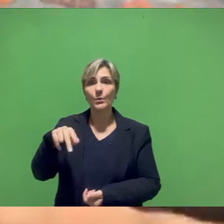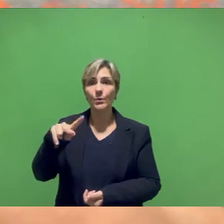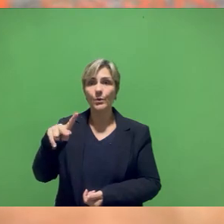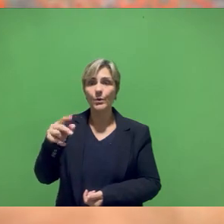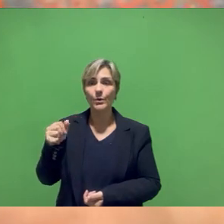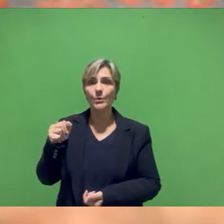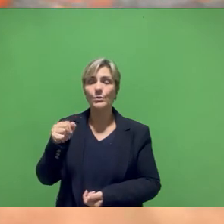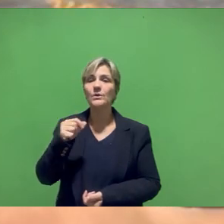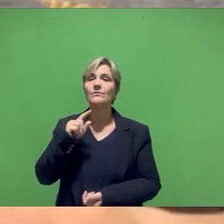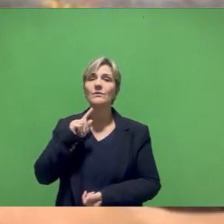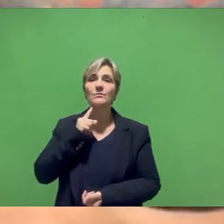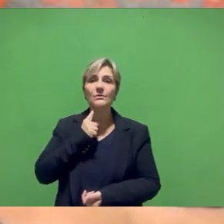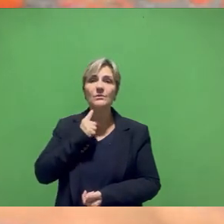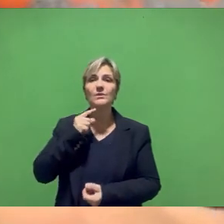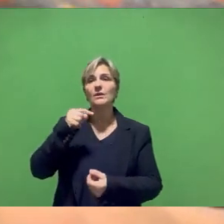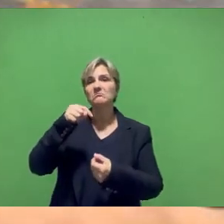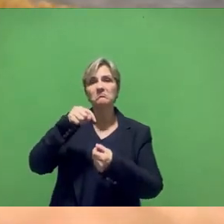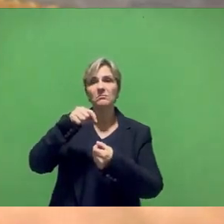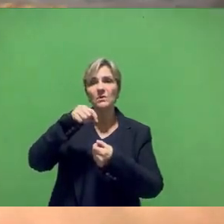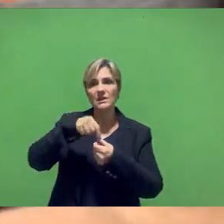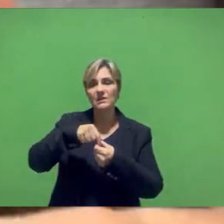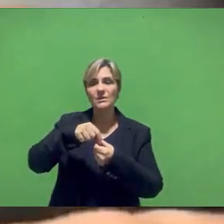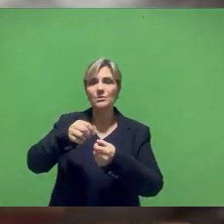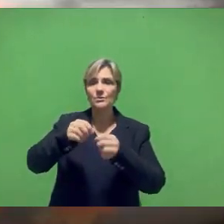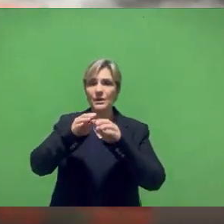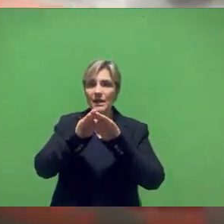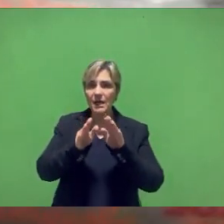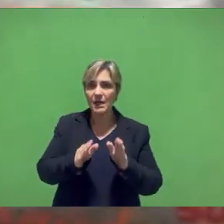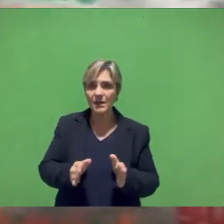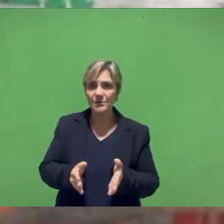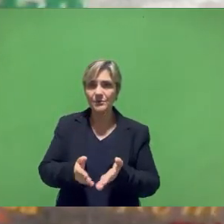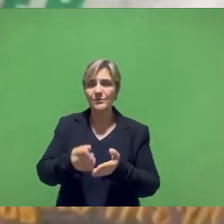pode ir dentro da garrafa PET. No caso da agulha,